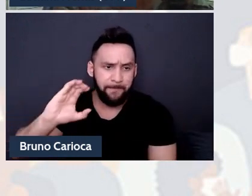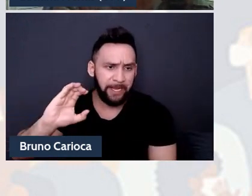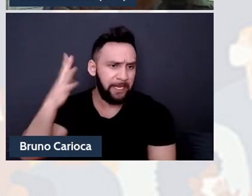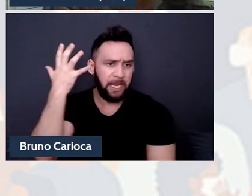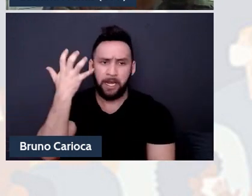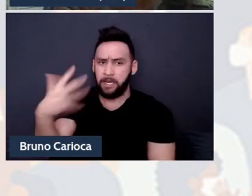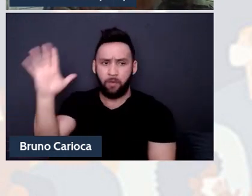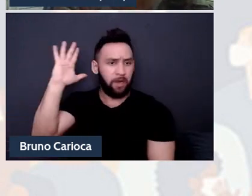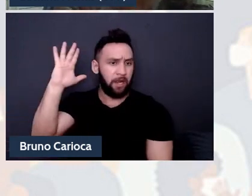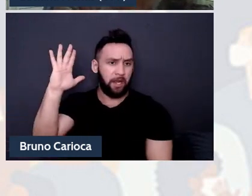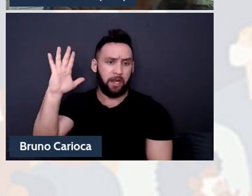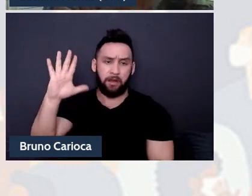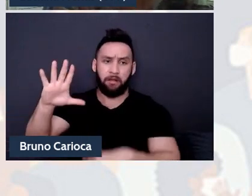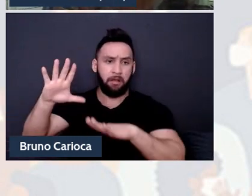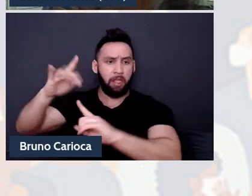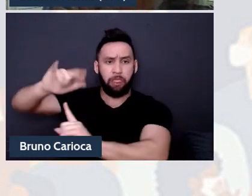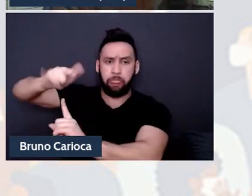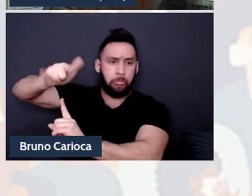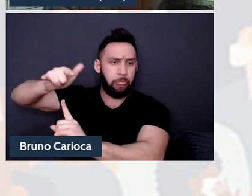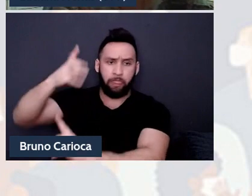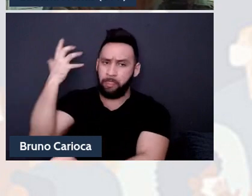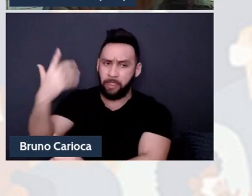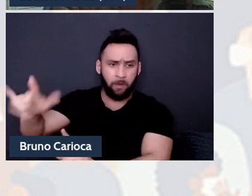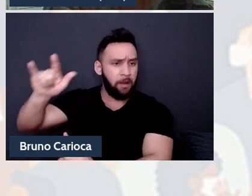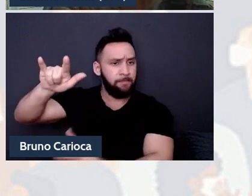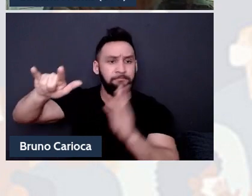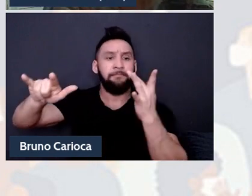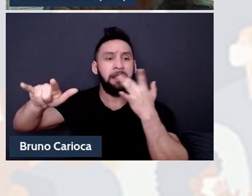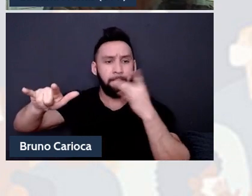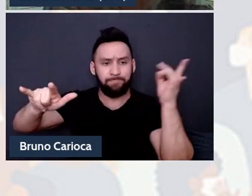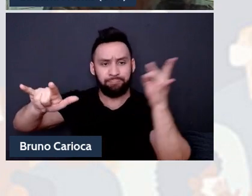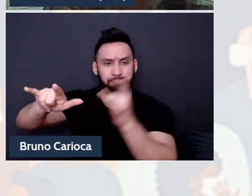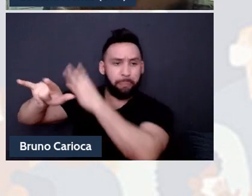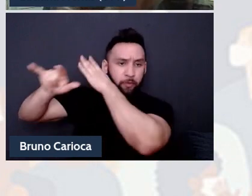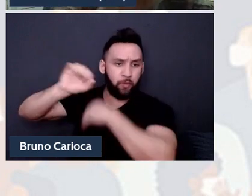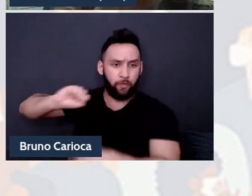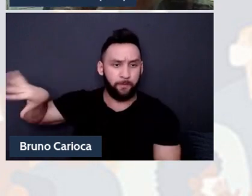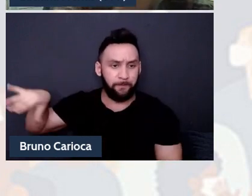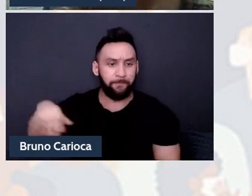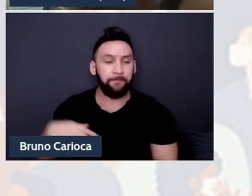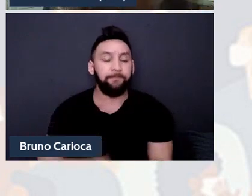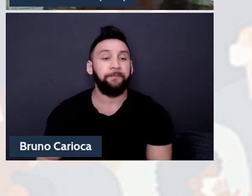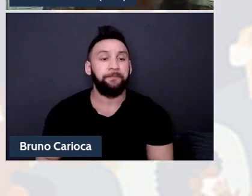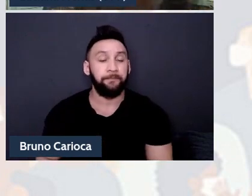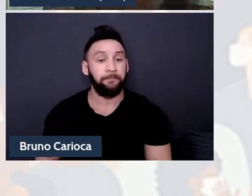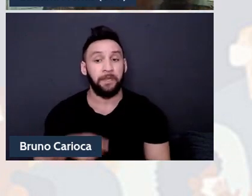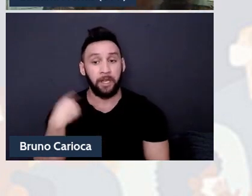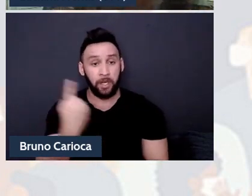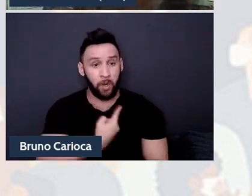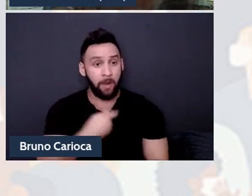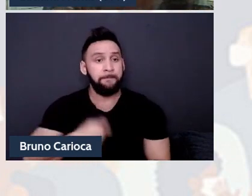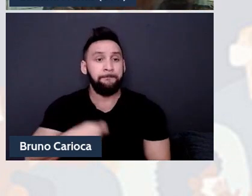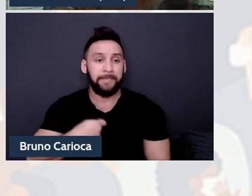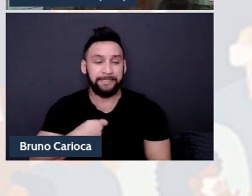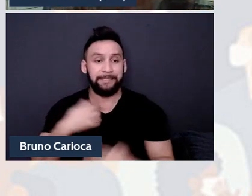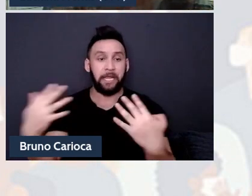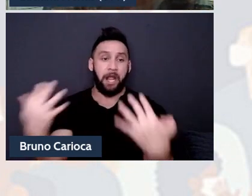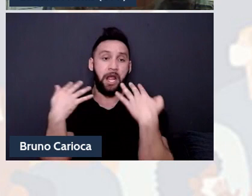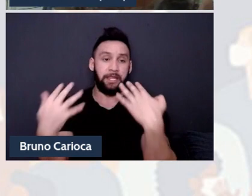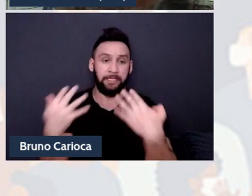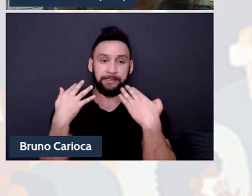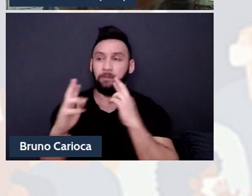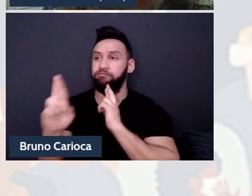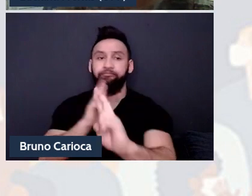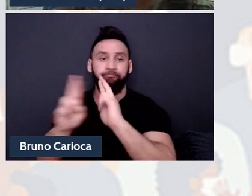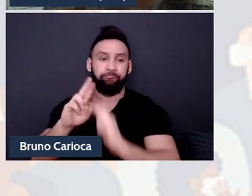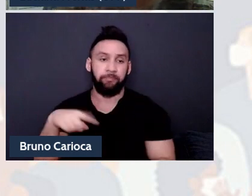ouvidos, nós que somos das universidades e das escolas brasileiras, né? Então, aqui, já me encaminhando para o final, né,